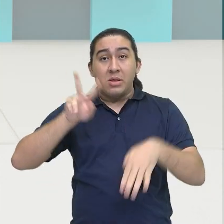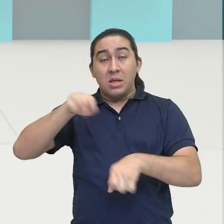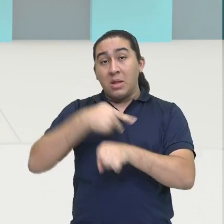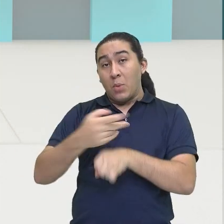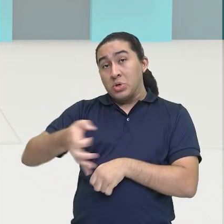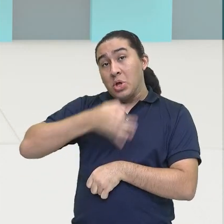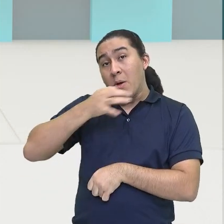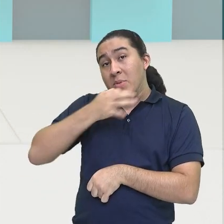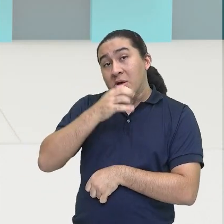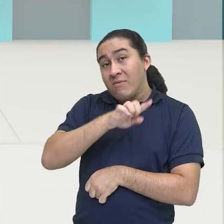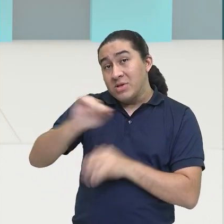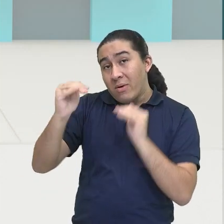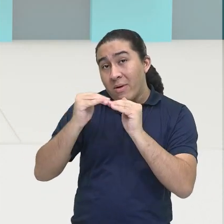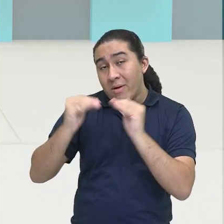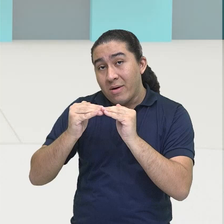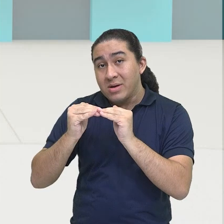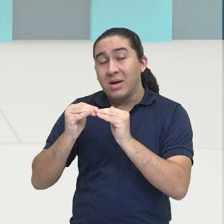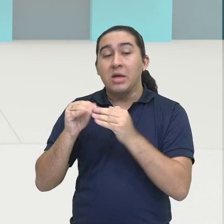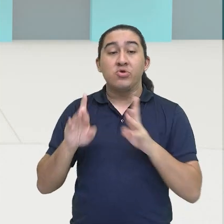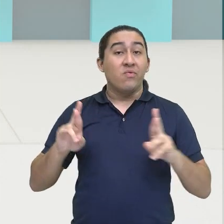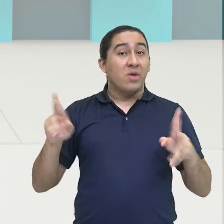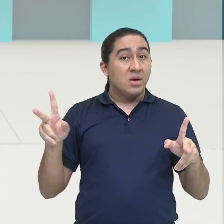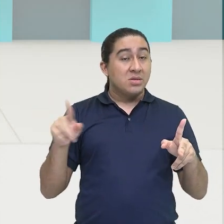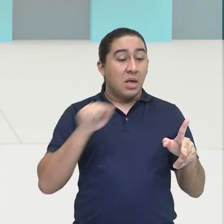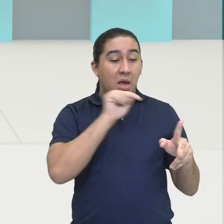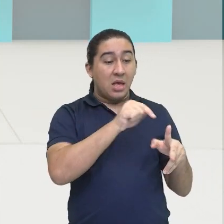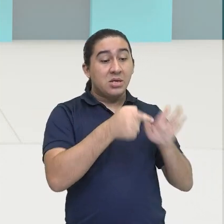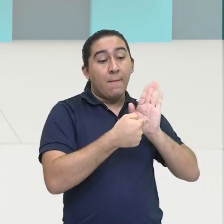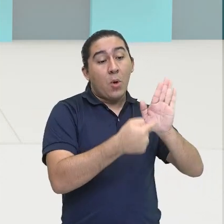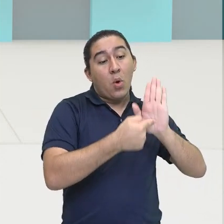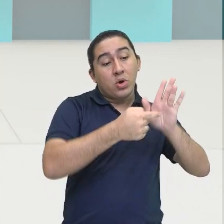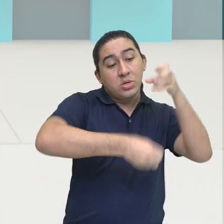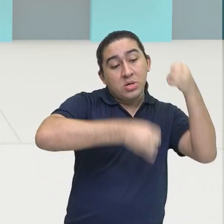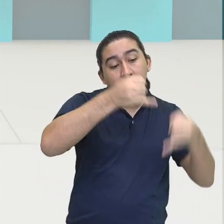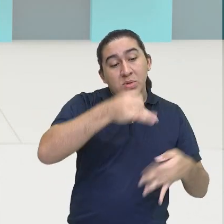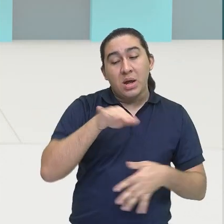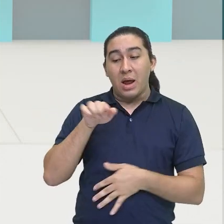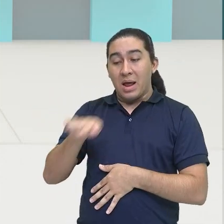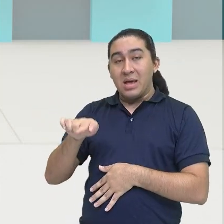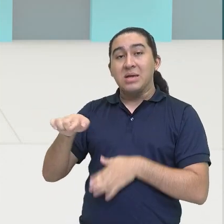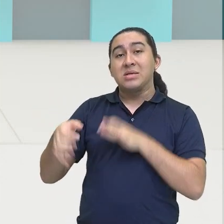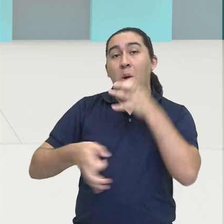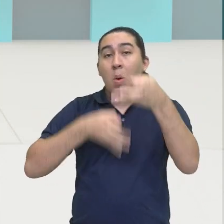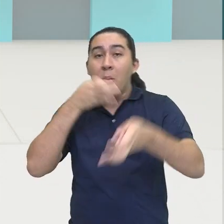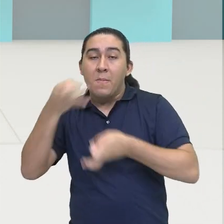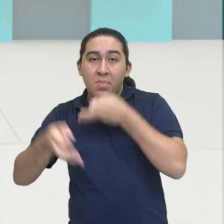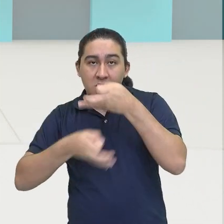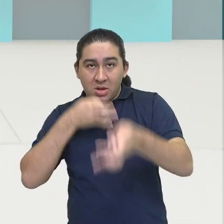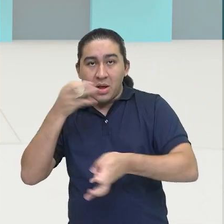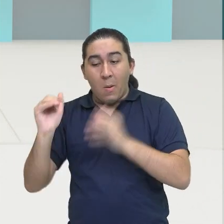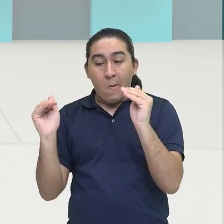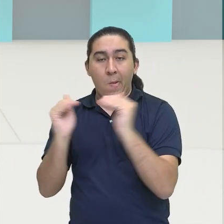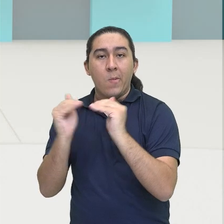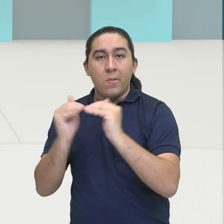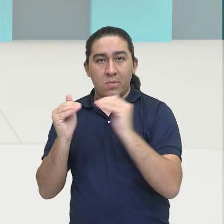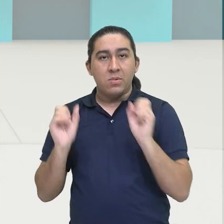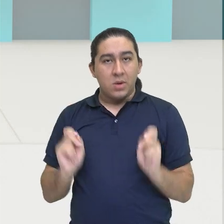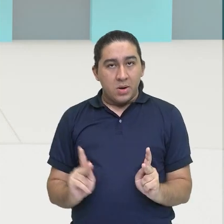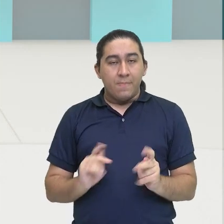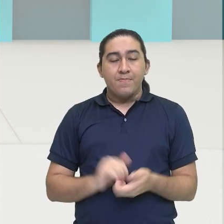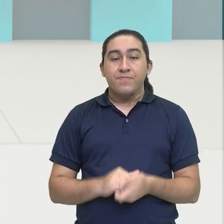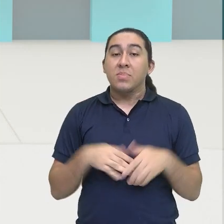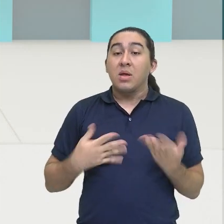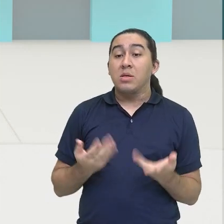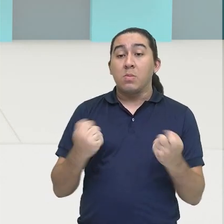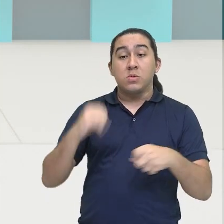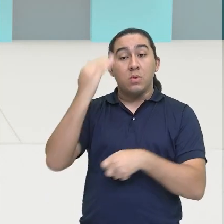opinião, ok? Então essa é a diferença entre a exposição e a dissertação. Ainda falando sobre texto, eu quero que vocês